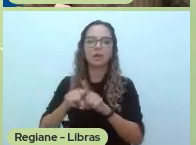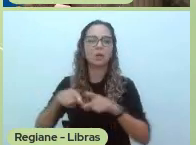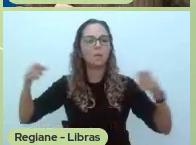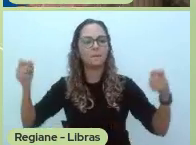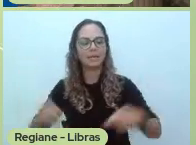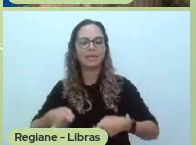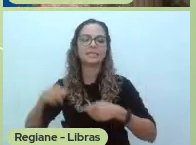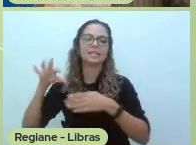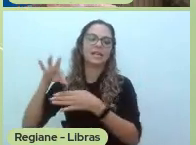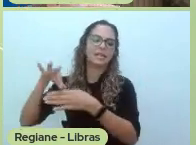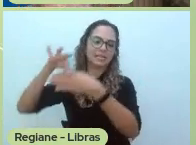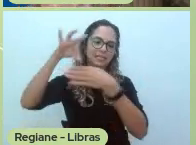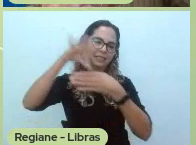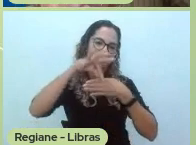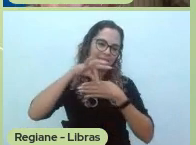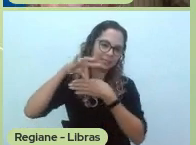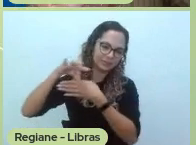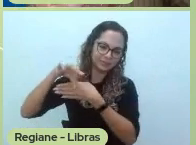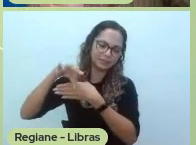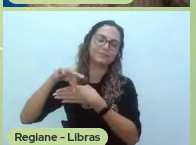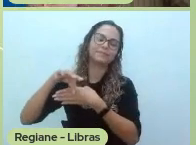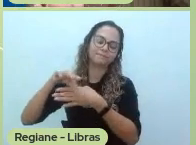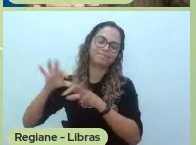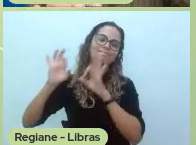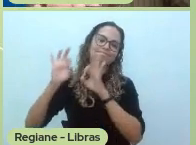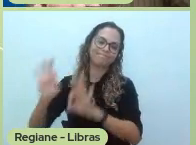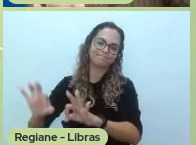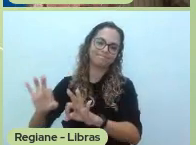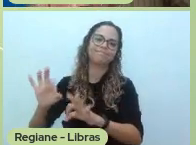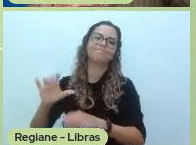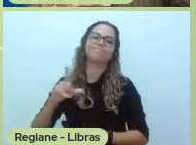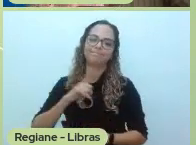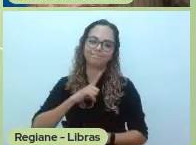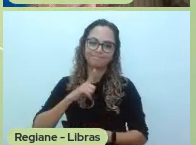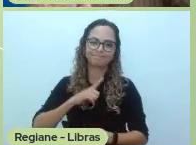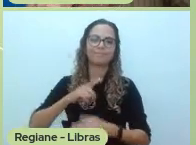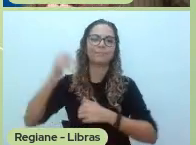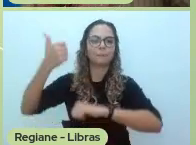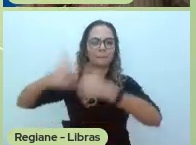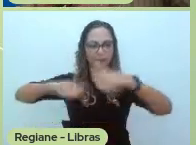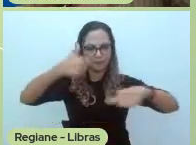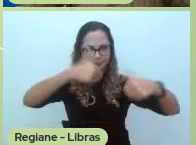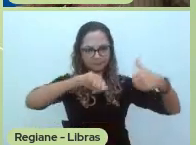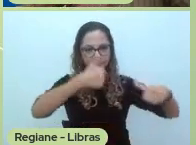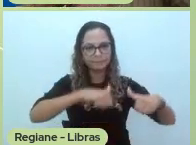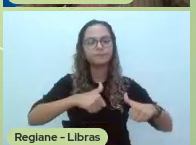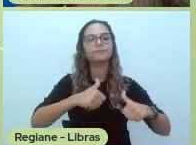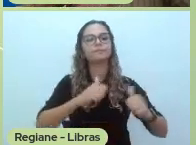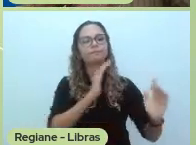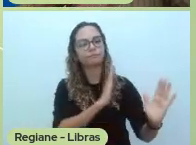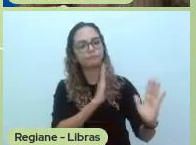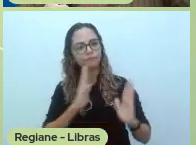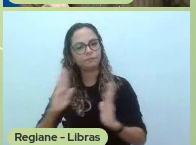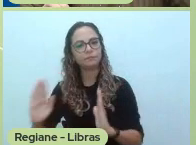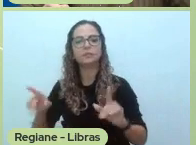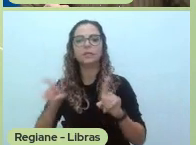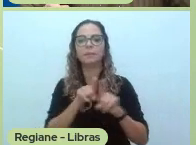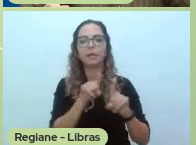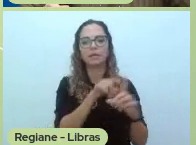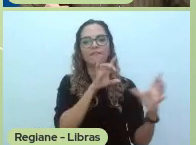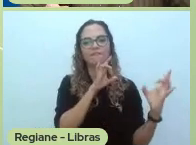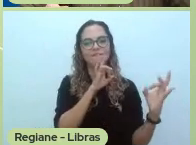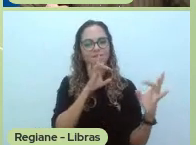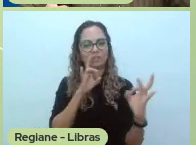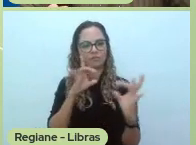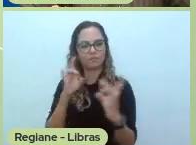liderança, elas são claramente colocadas e avaliadas em ciclos de desempenho, em conversas de feedback e no